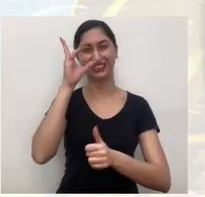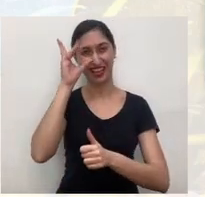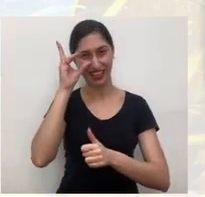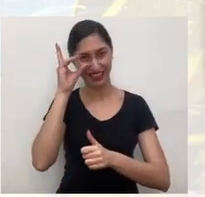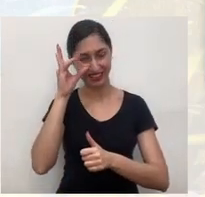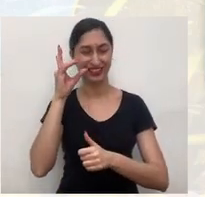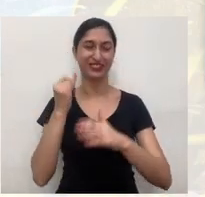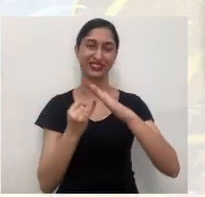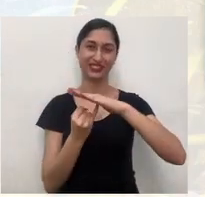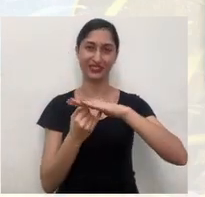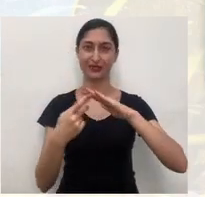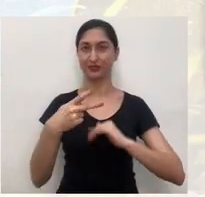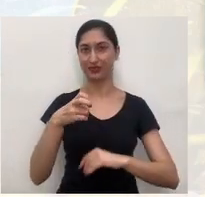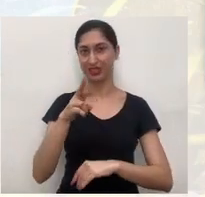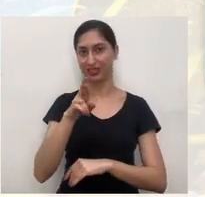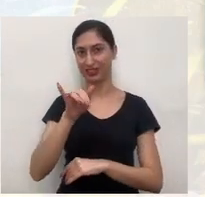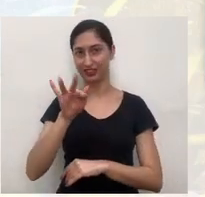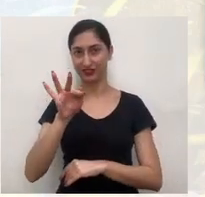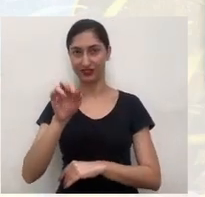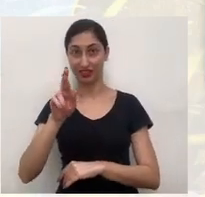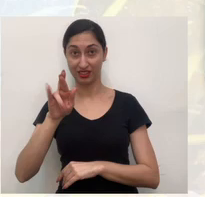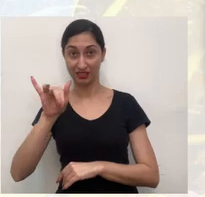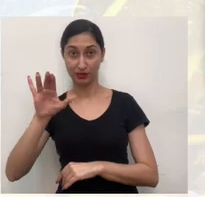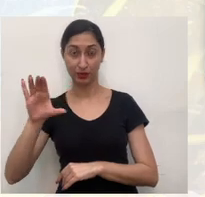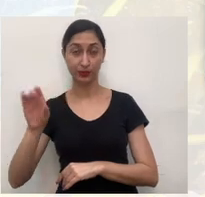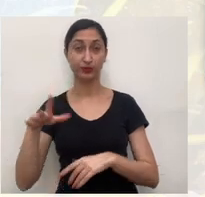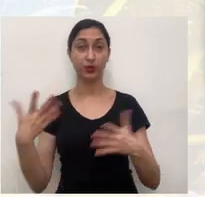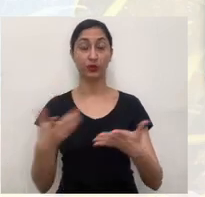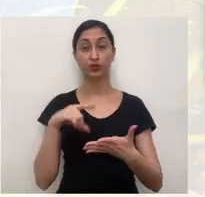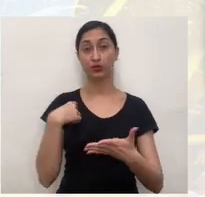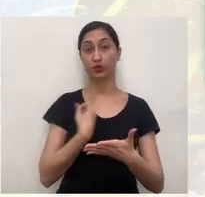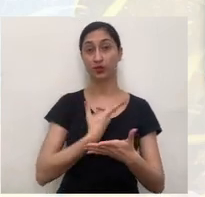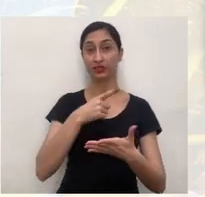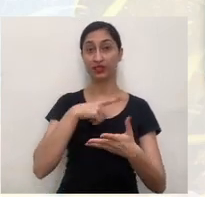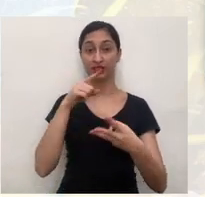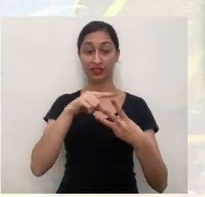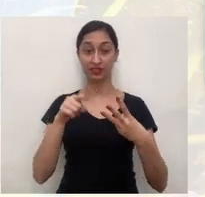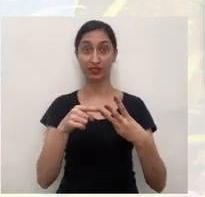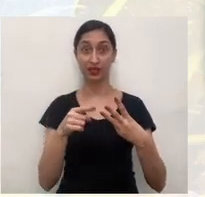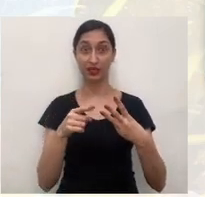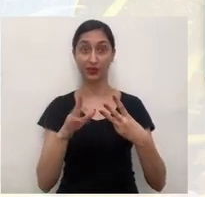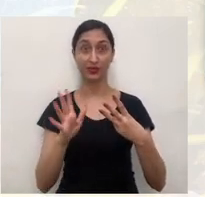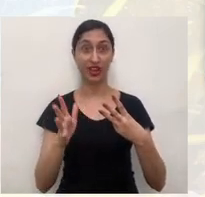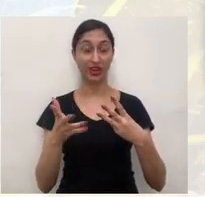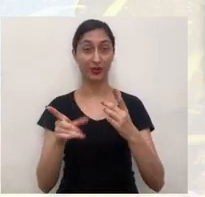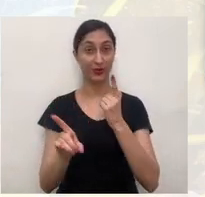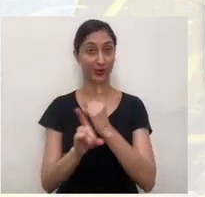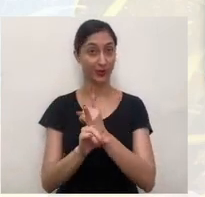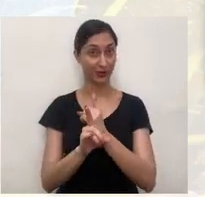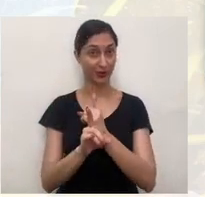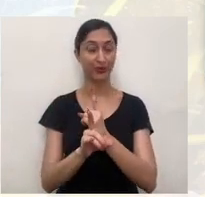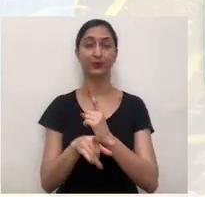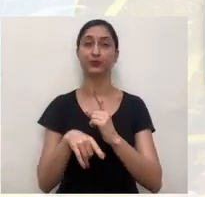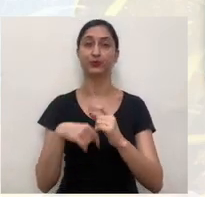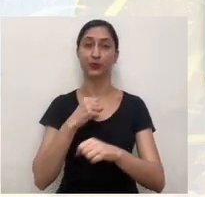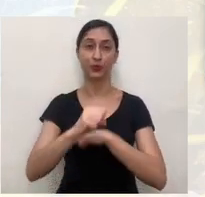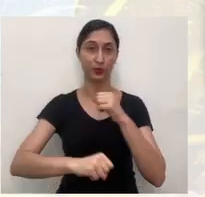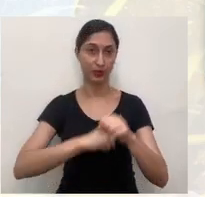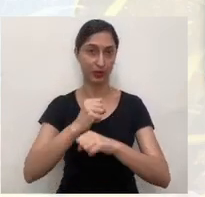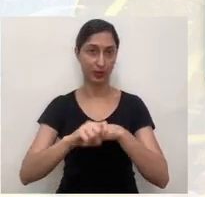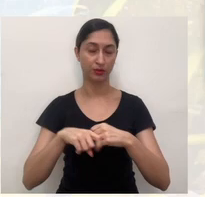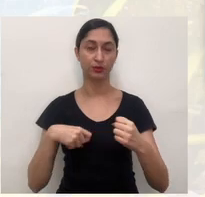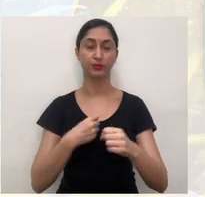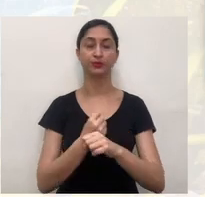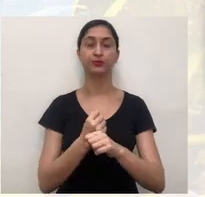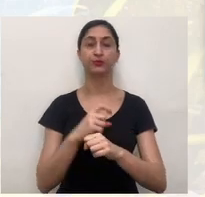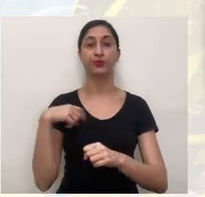Instagram do Instituto Periférico. Hoje a gente está realizando, então, o nosso terceiro encontro. Anualmente, o Formações